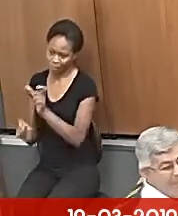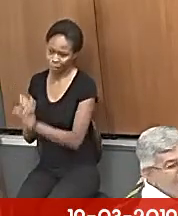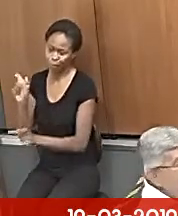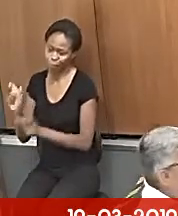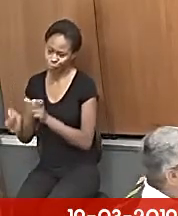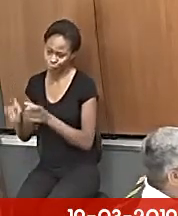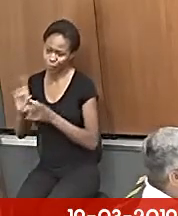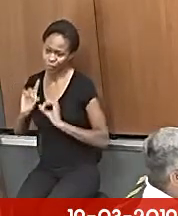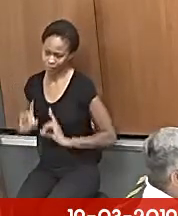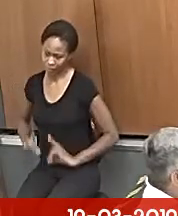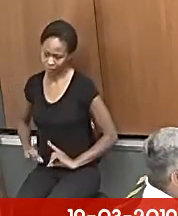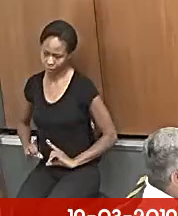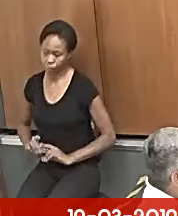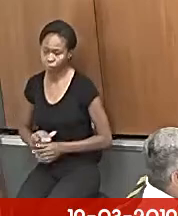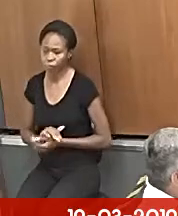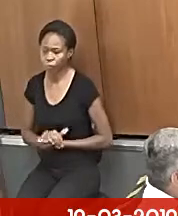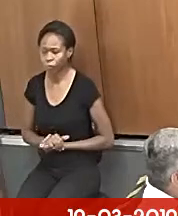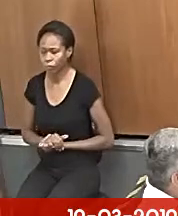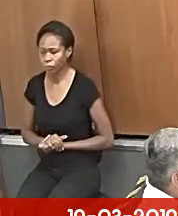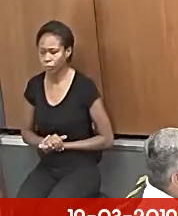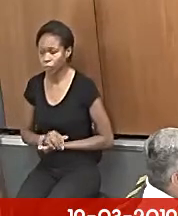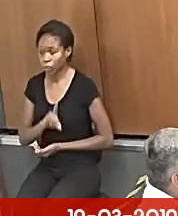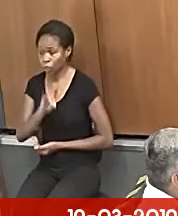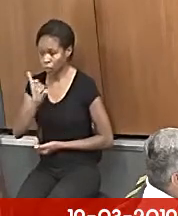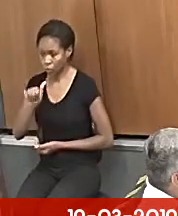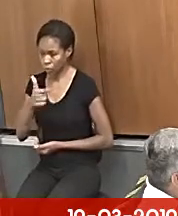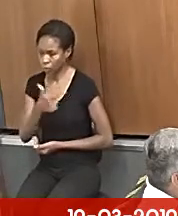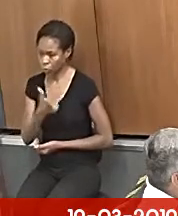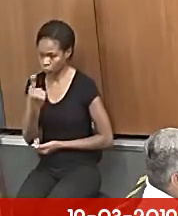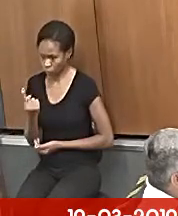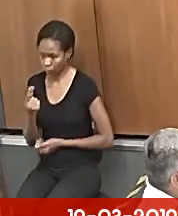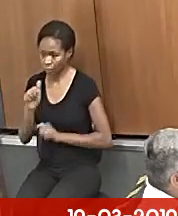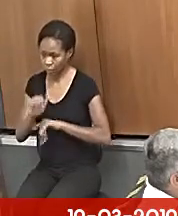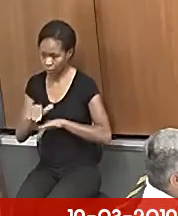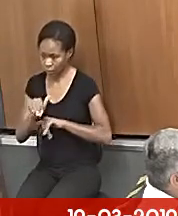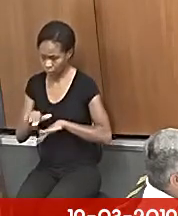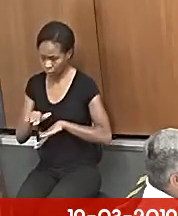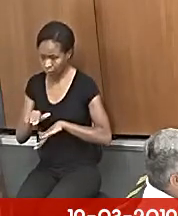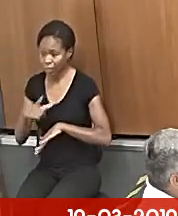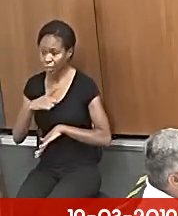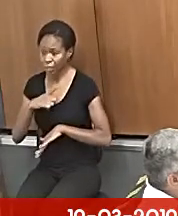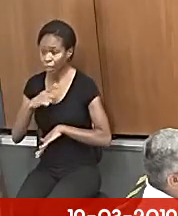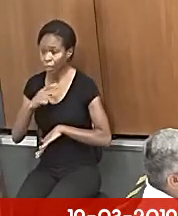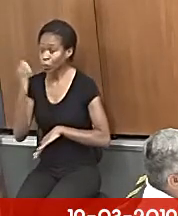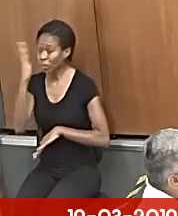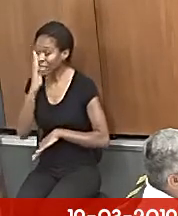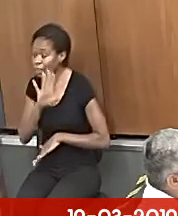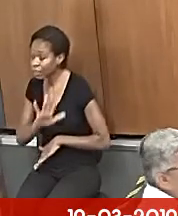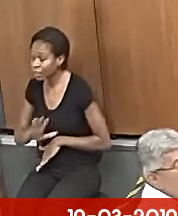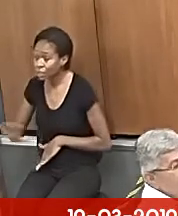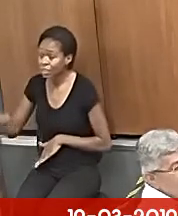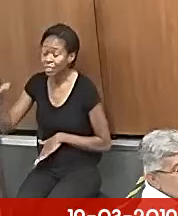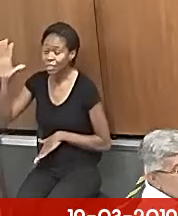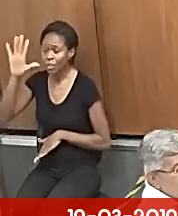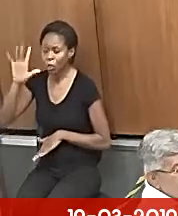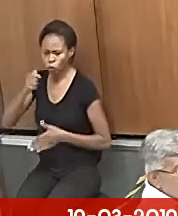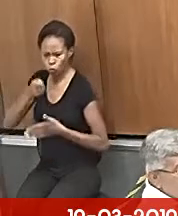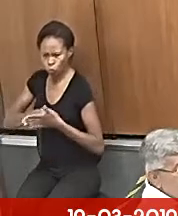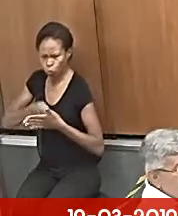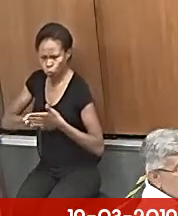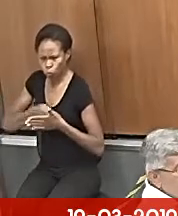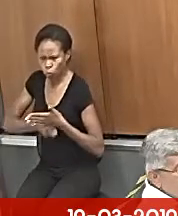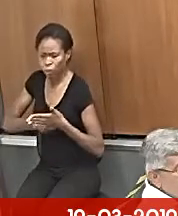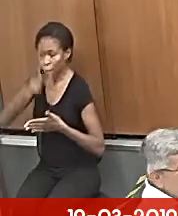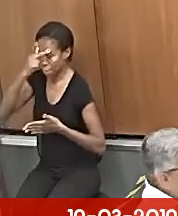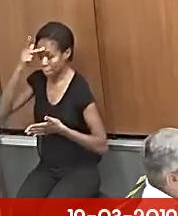também no dia 21 de setembro nós vamos ter o dia nacional da luta da pessoa com deficiência dia nacional de luta da pessoa com